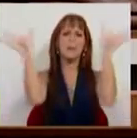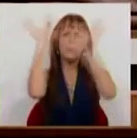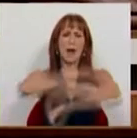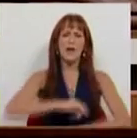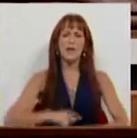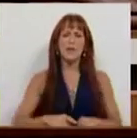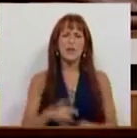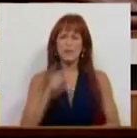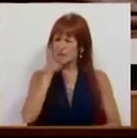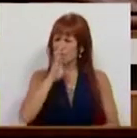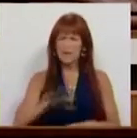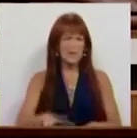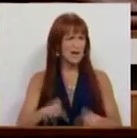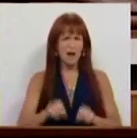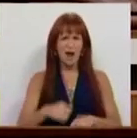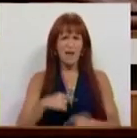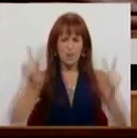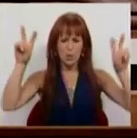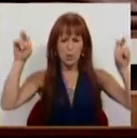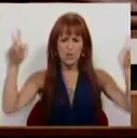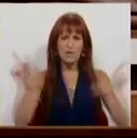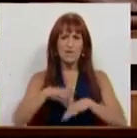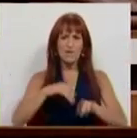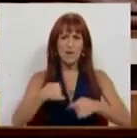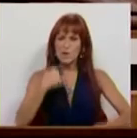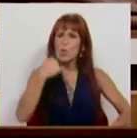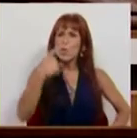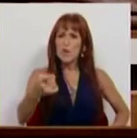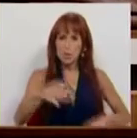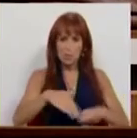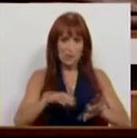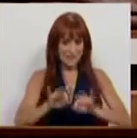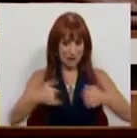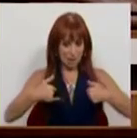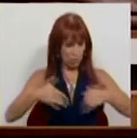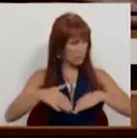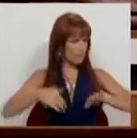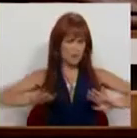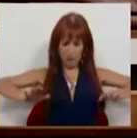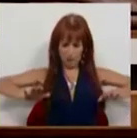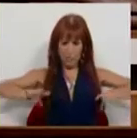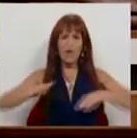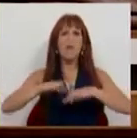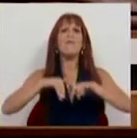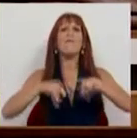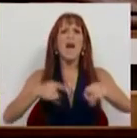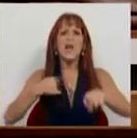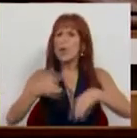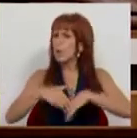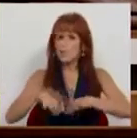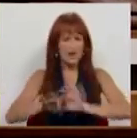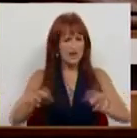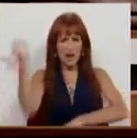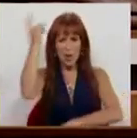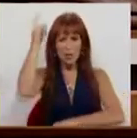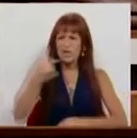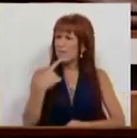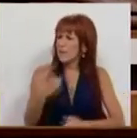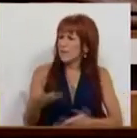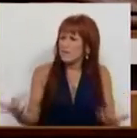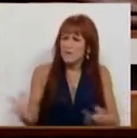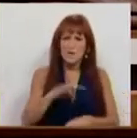mas aplicam como ninguém o lema. Faz o que eu digo, não faças o que eu faço. Faz como eu não fiz. É caso